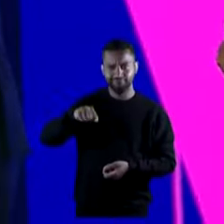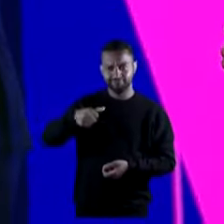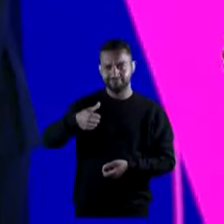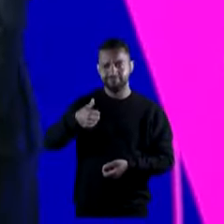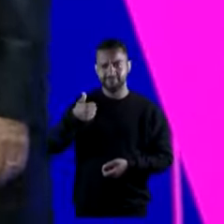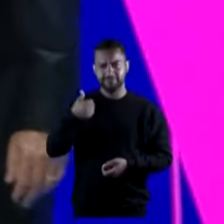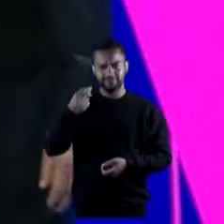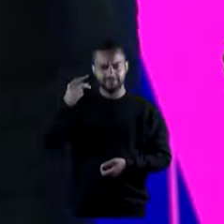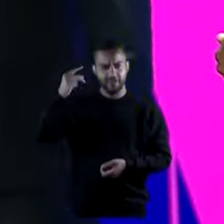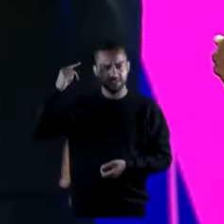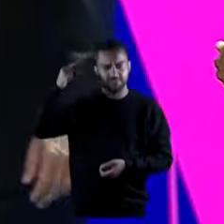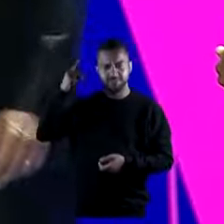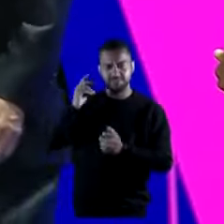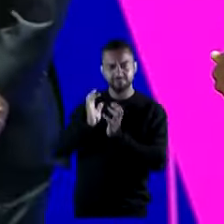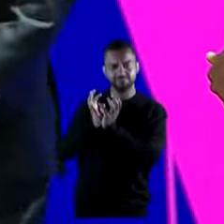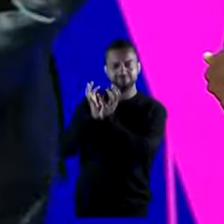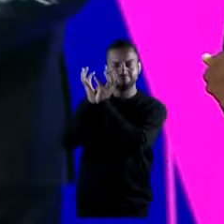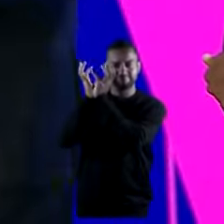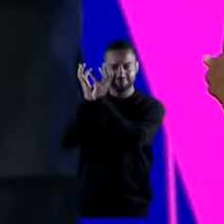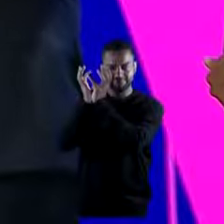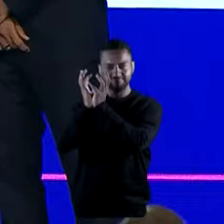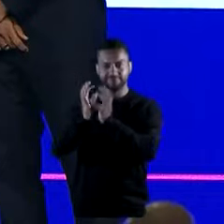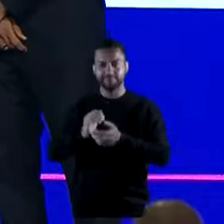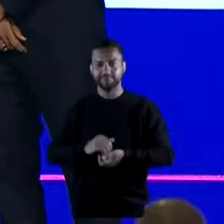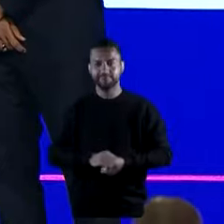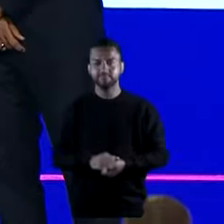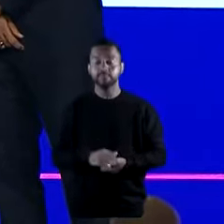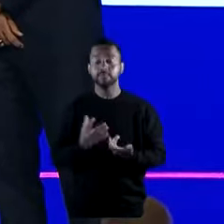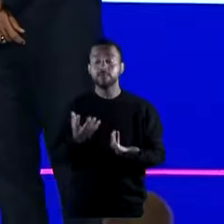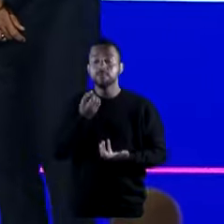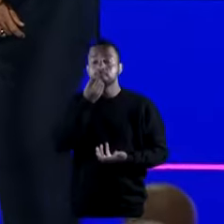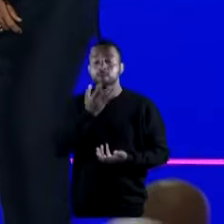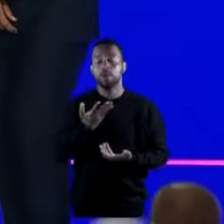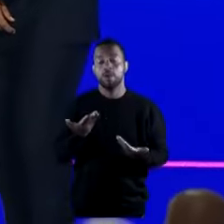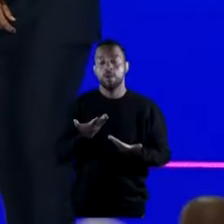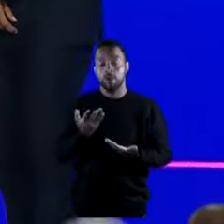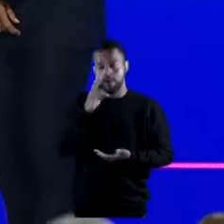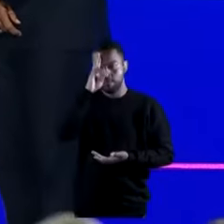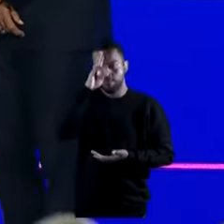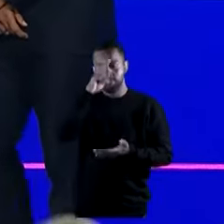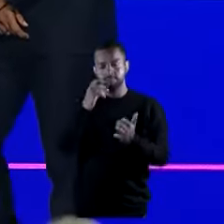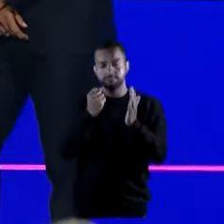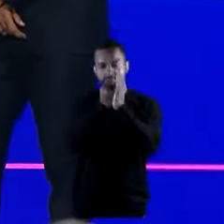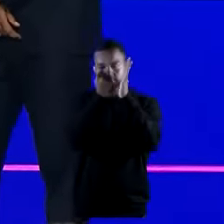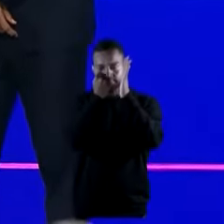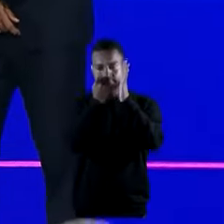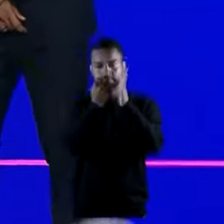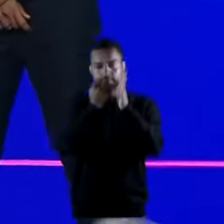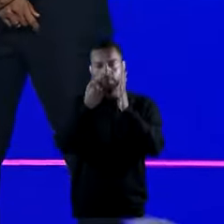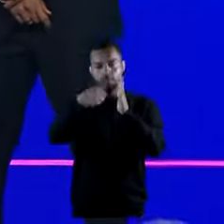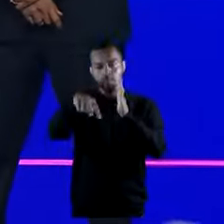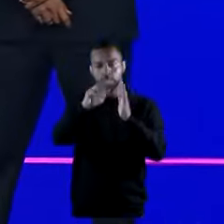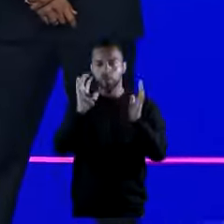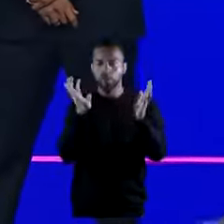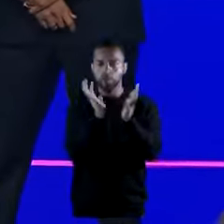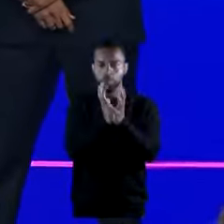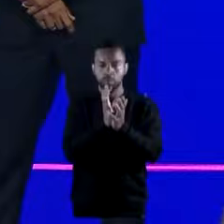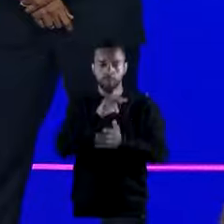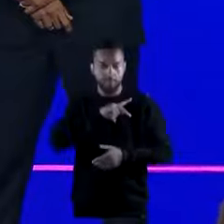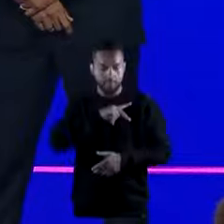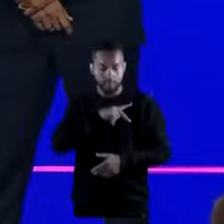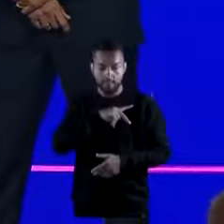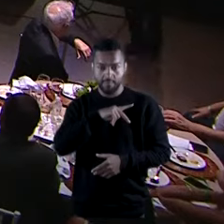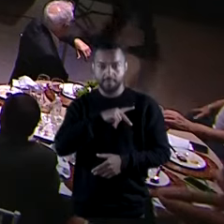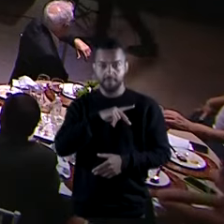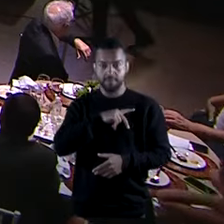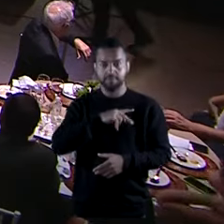Fazia tempo que você não carregava, né? Bom, esse é um momento histórico e quem está fazendo história é esse timaço do Palmeiras,